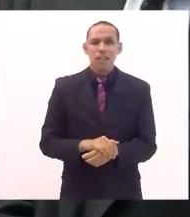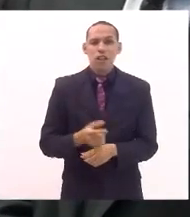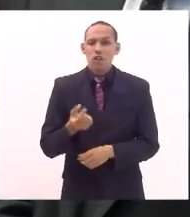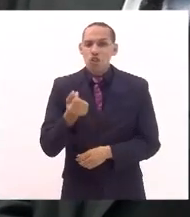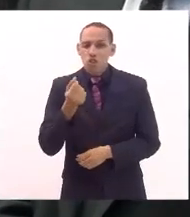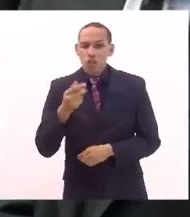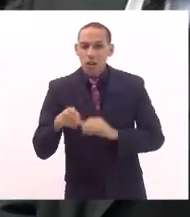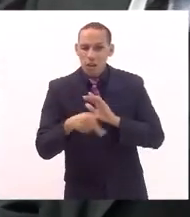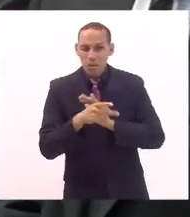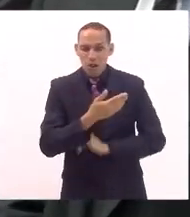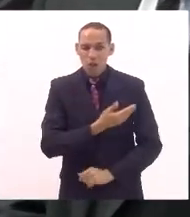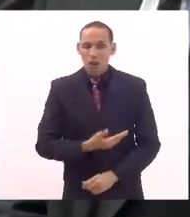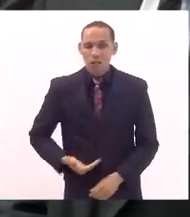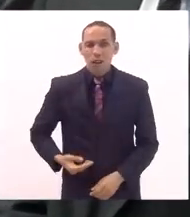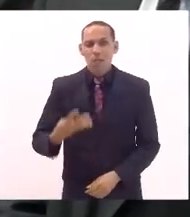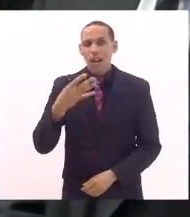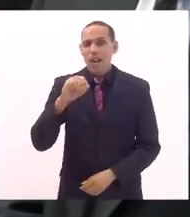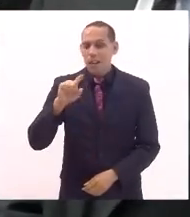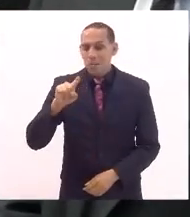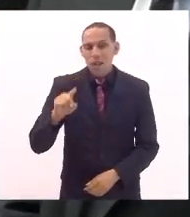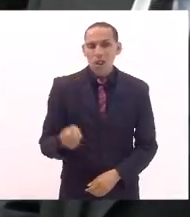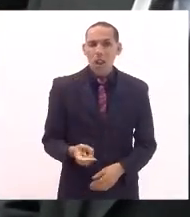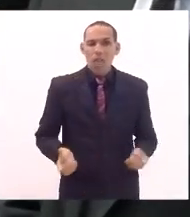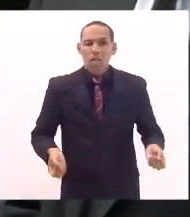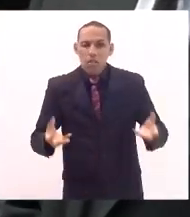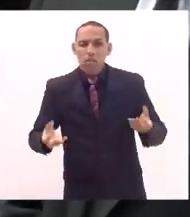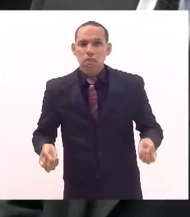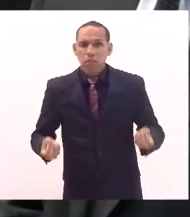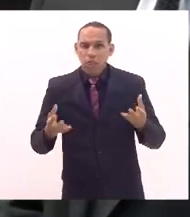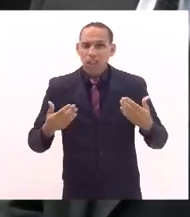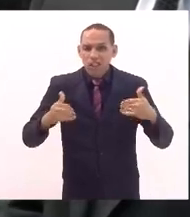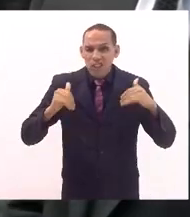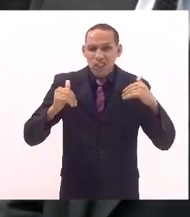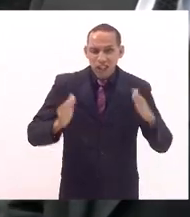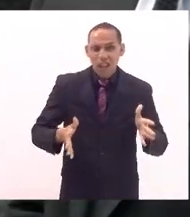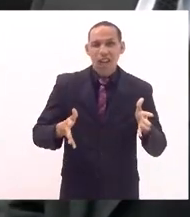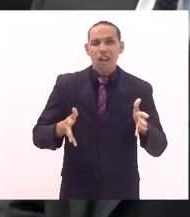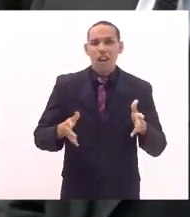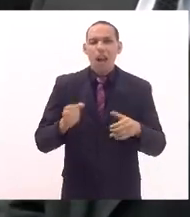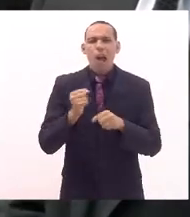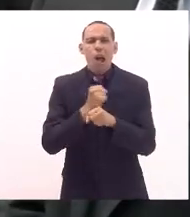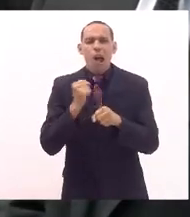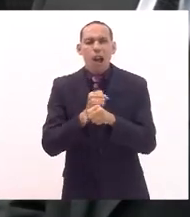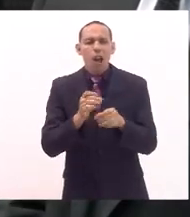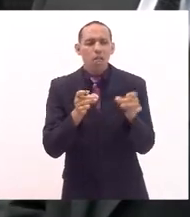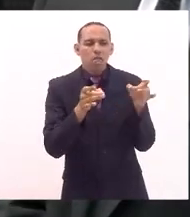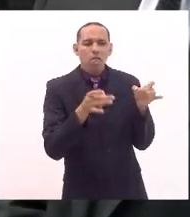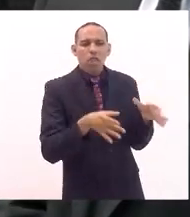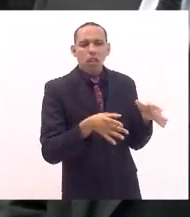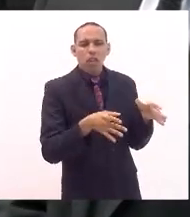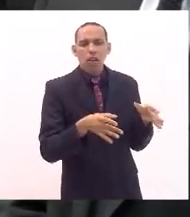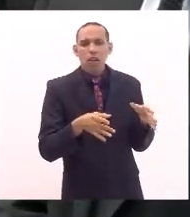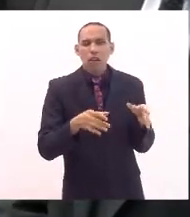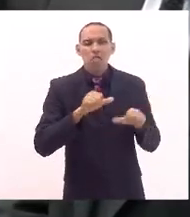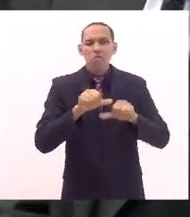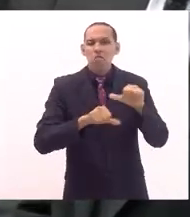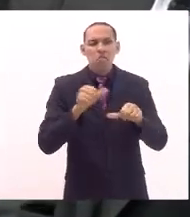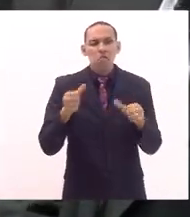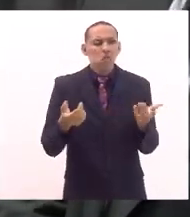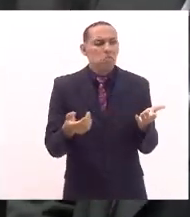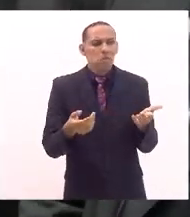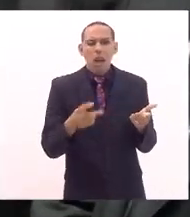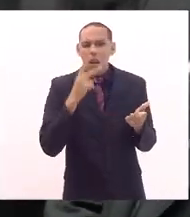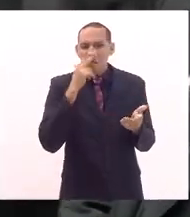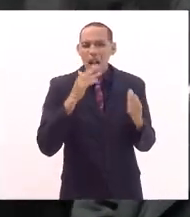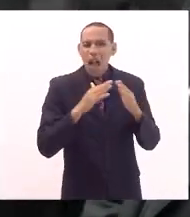40 milhões de reais mais de 40 milhões de reais aquela obra abandonada que na verdade transformou em um mausoléu